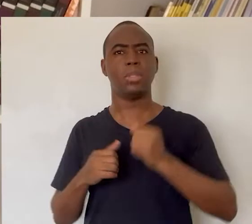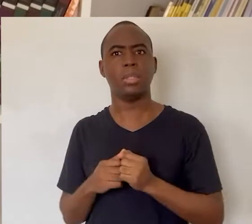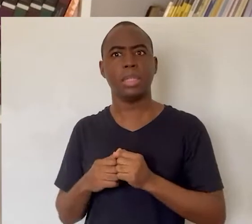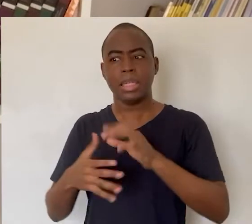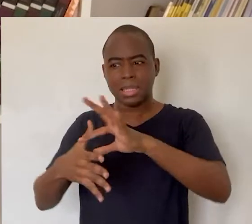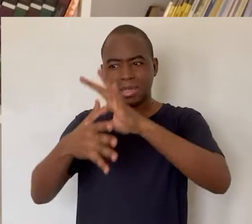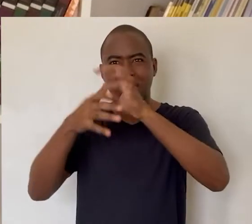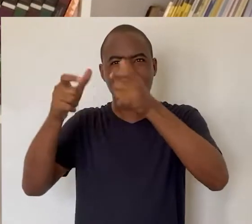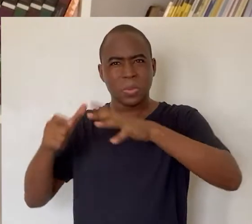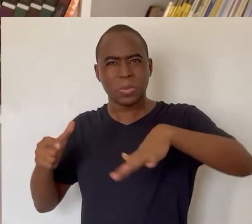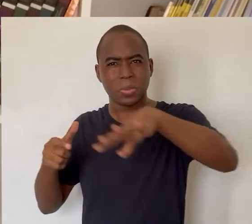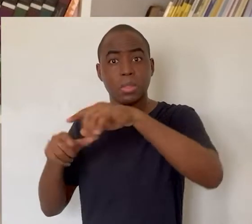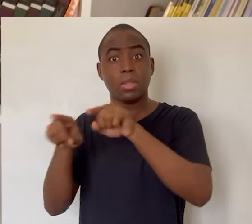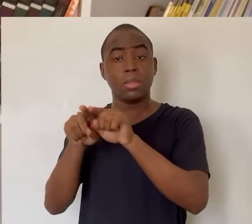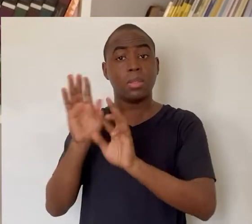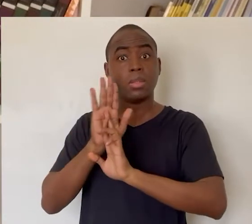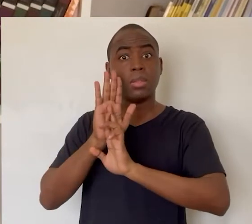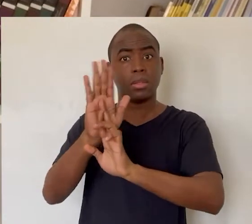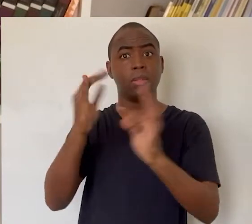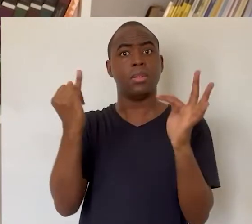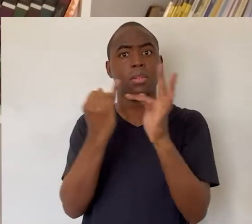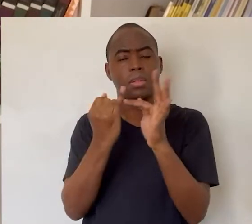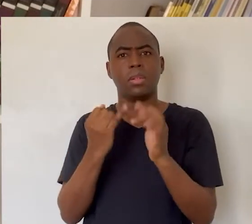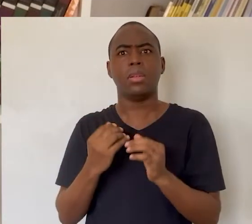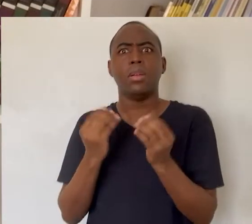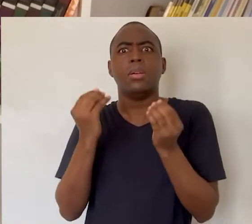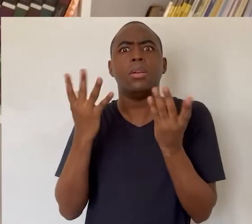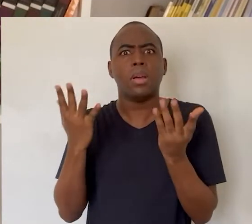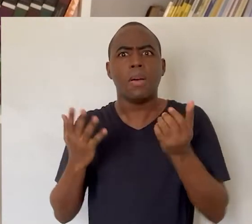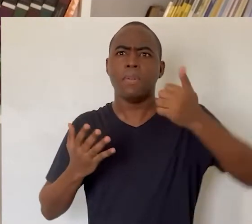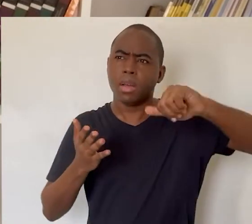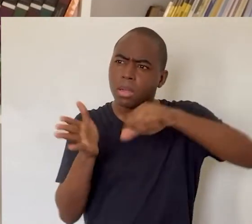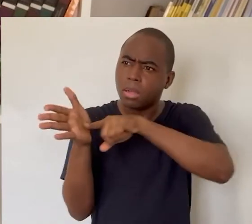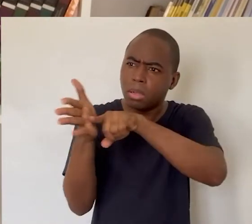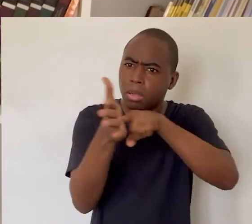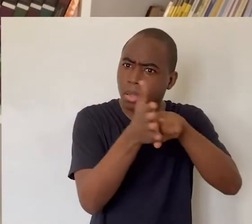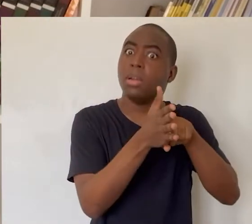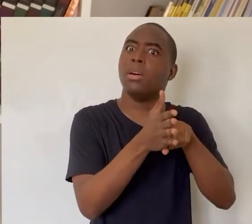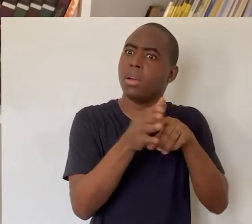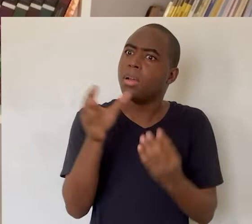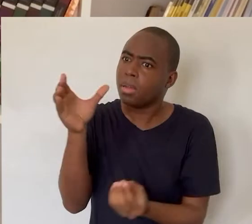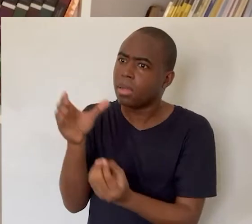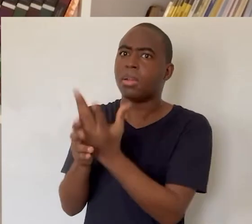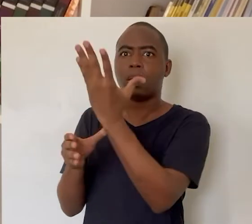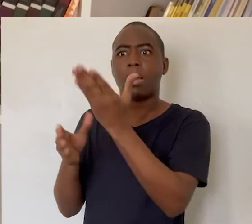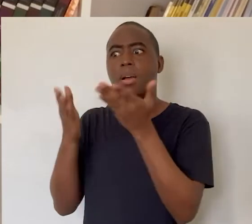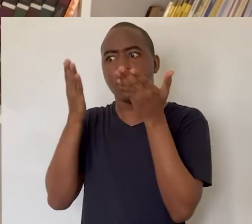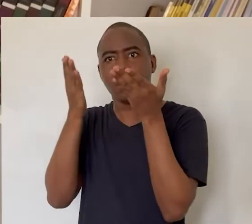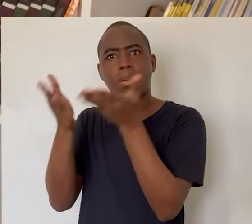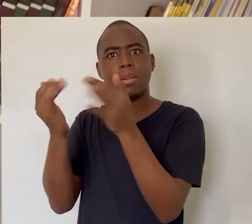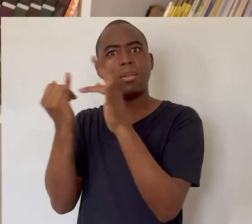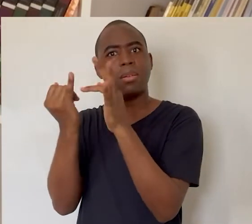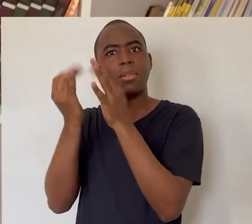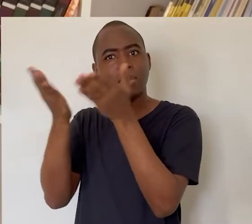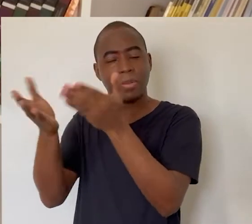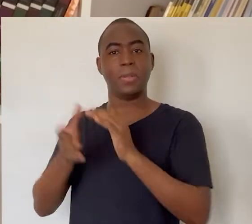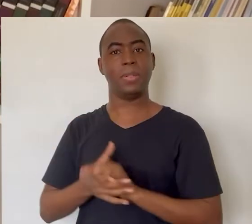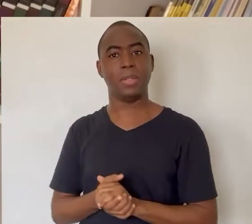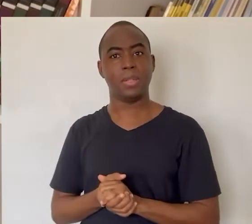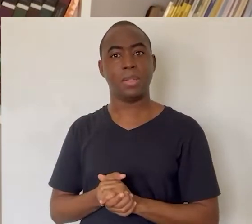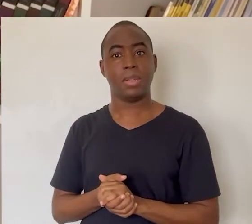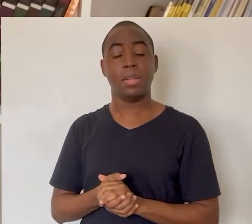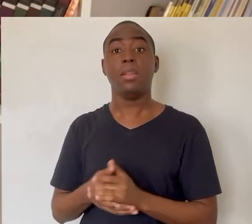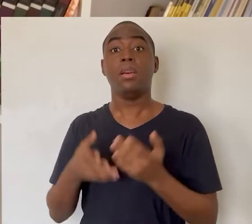realizado entre lideranças locais e representantes do IFBA para avaliar a possibilidade de implantação de uma unidade de